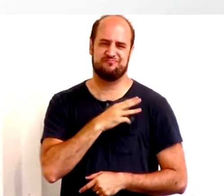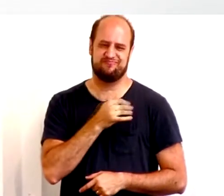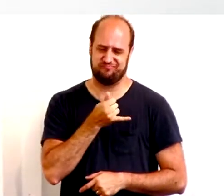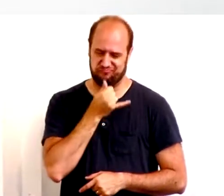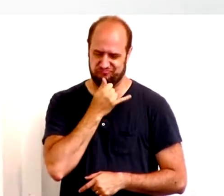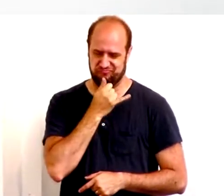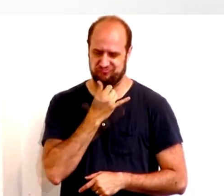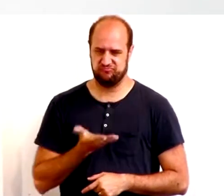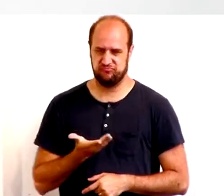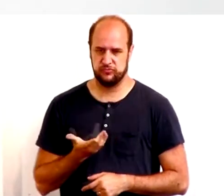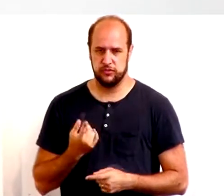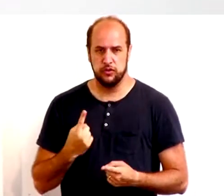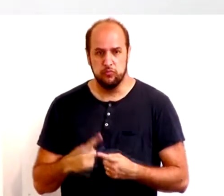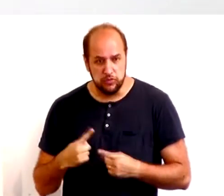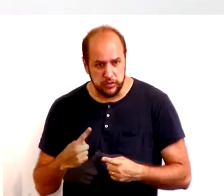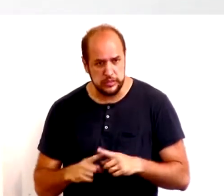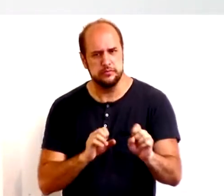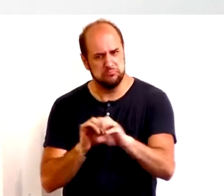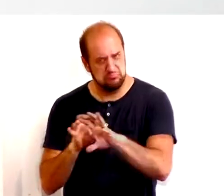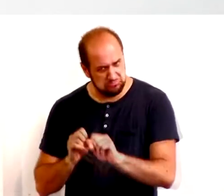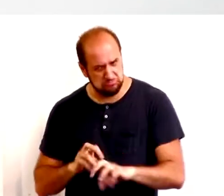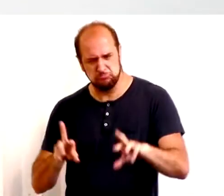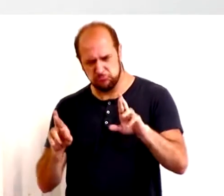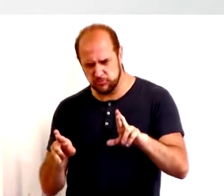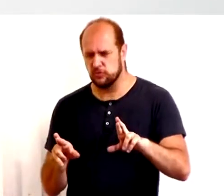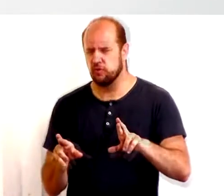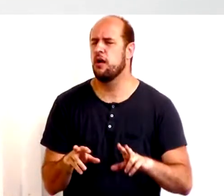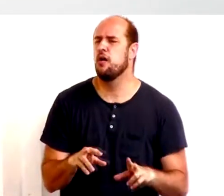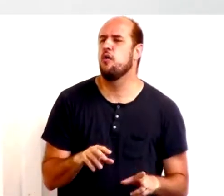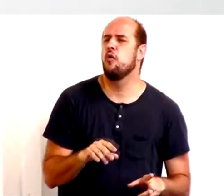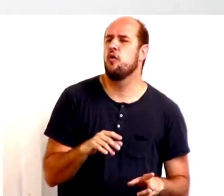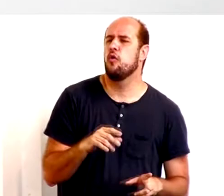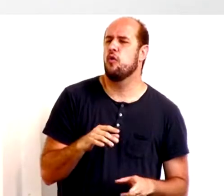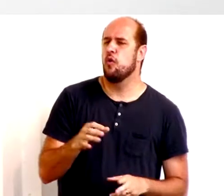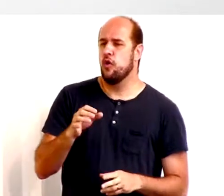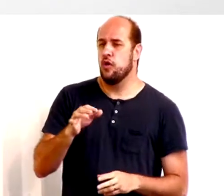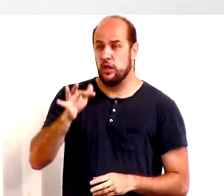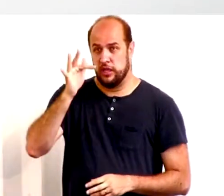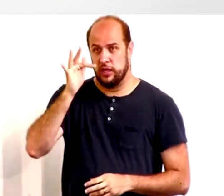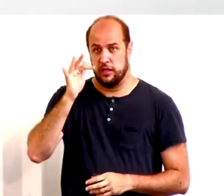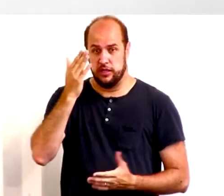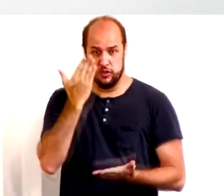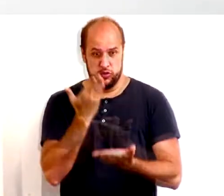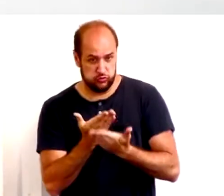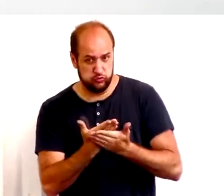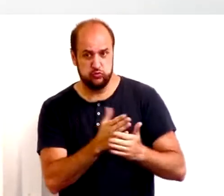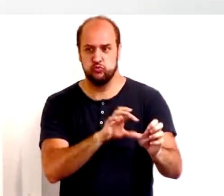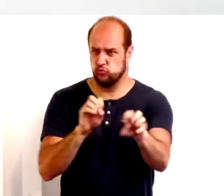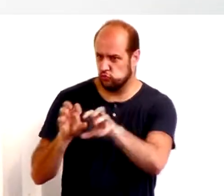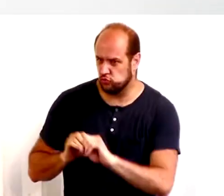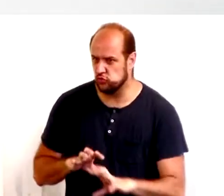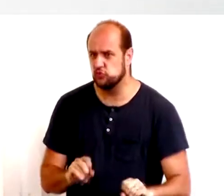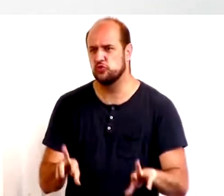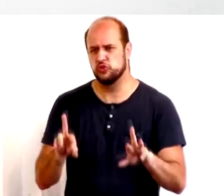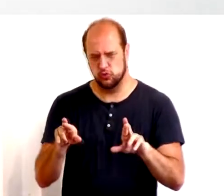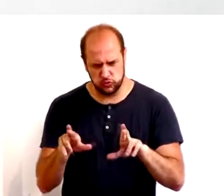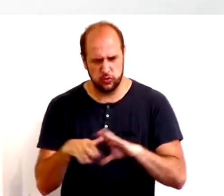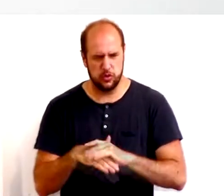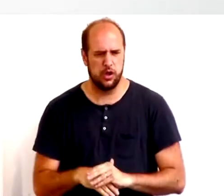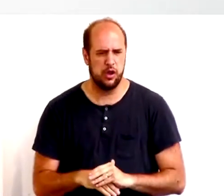nós recebemos a mesma instrução, nós recebemos a mesma teologia, nós recebemos a mesma